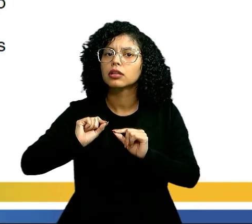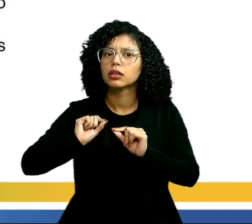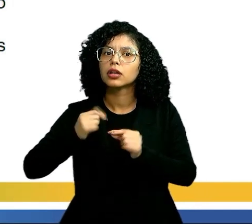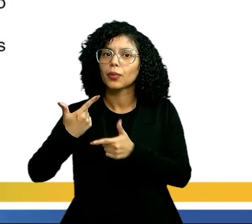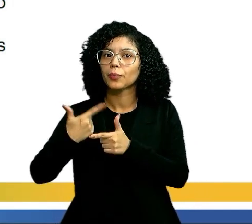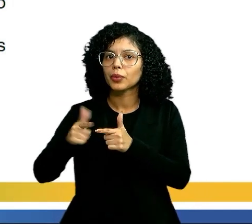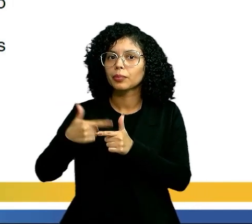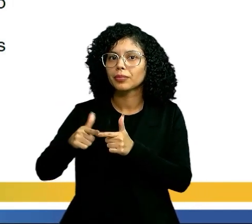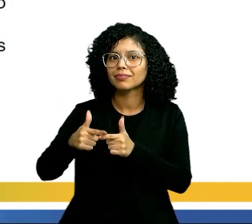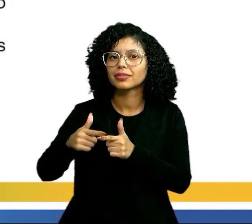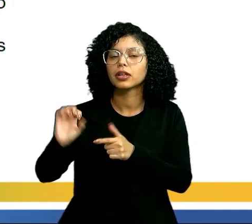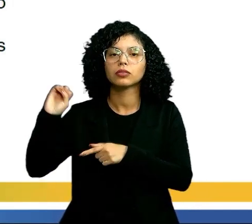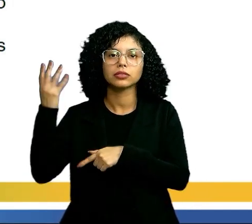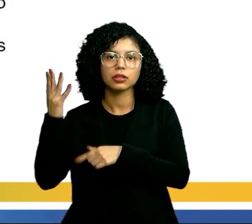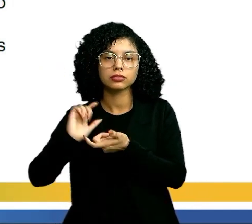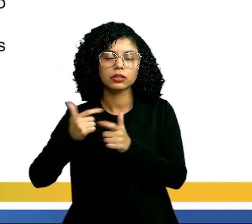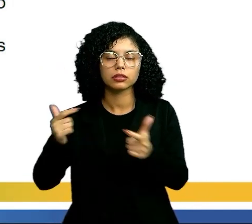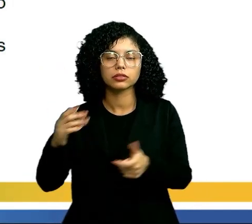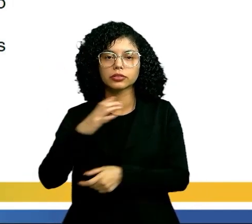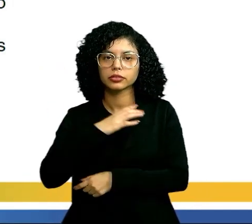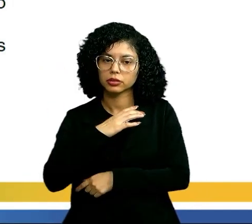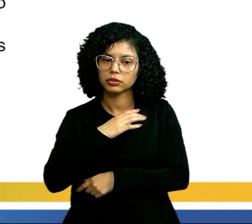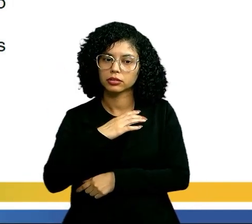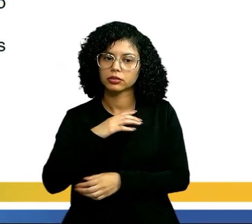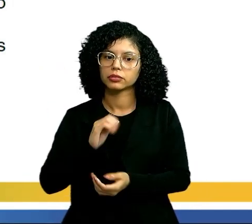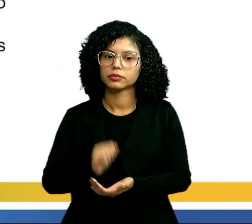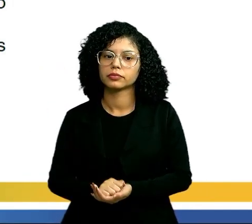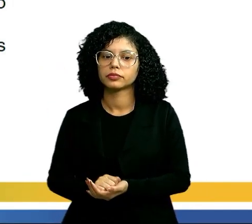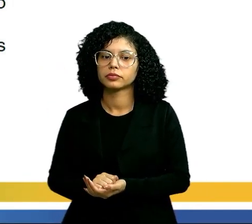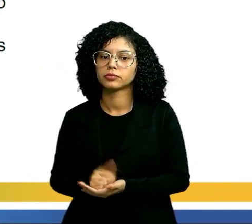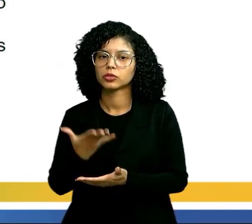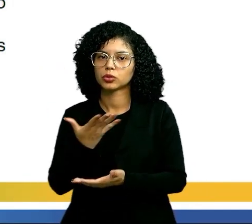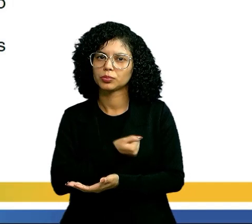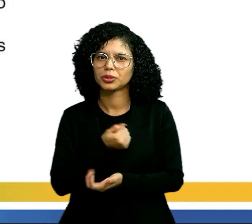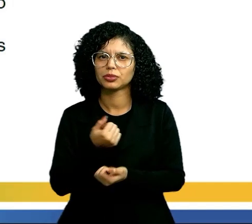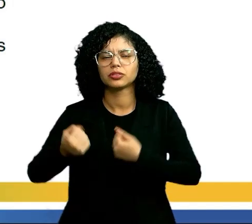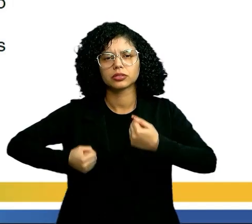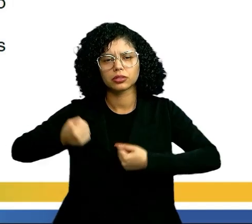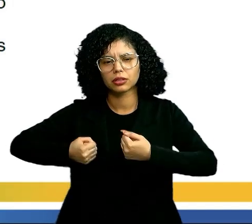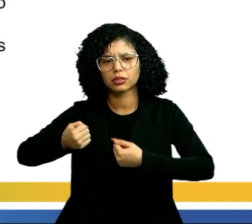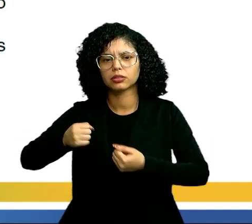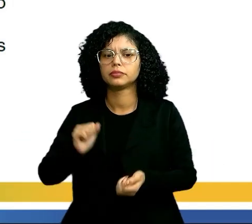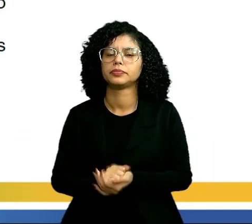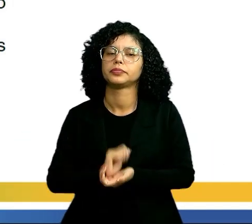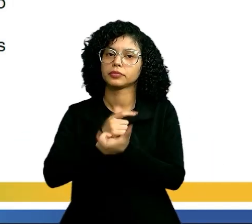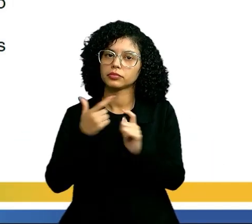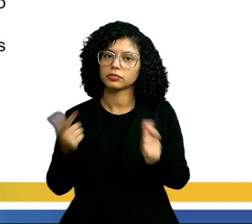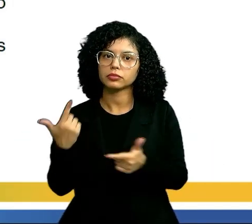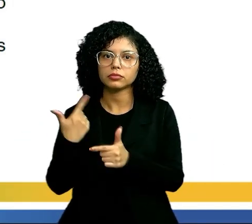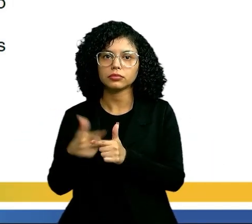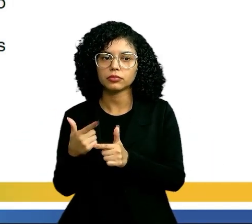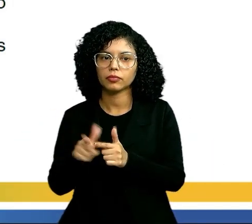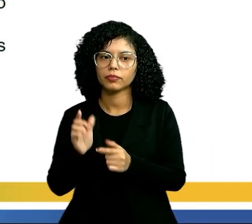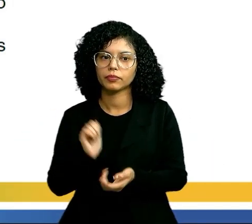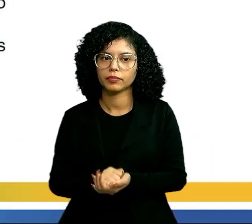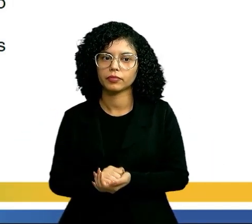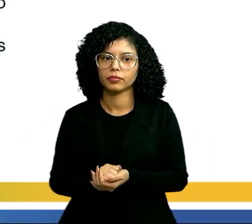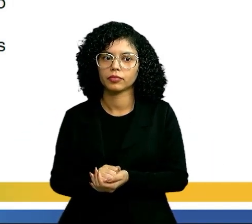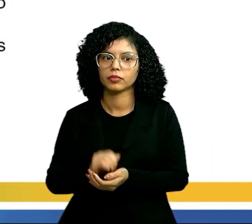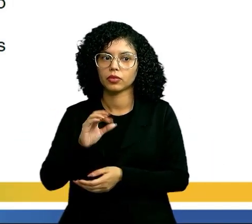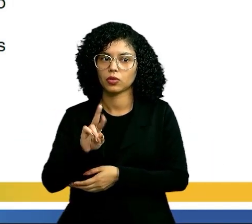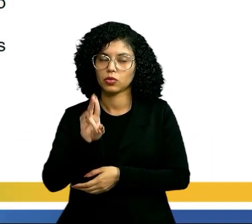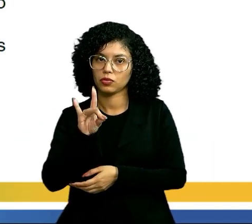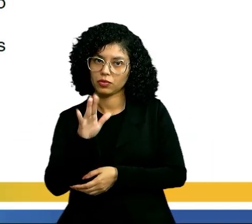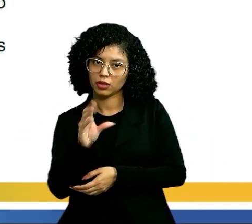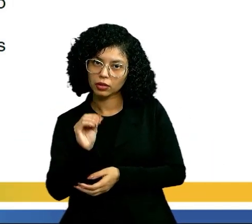é um problema bastante recorrente nas grandes cidades, o número de carros, né, um problema do transporte